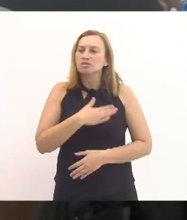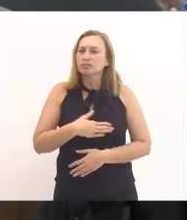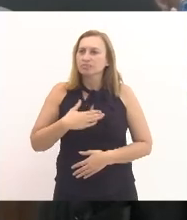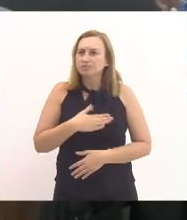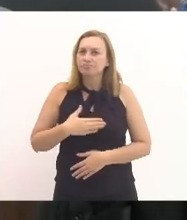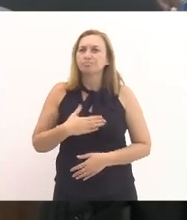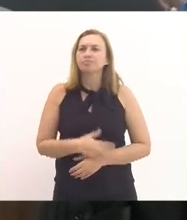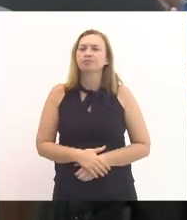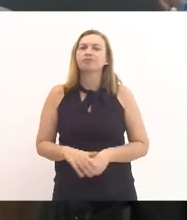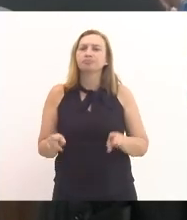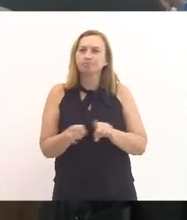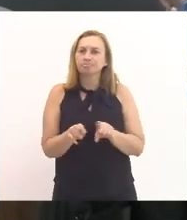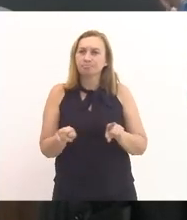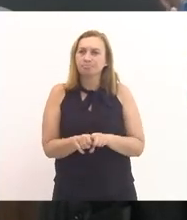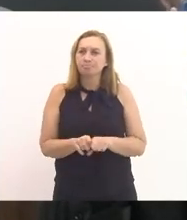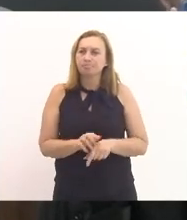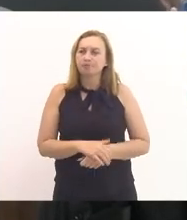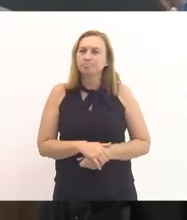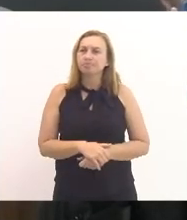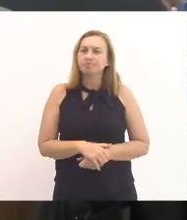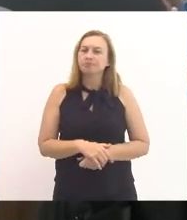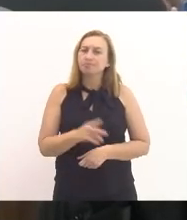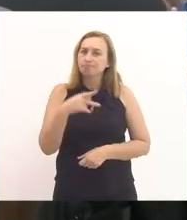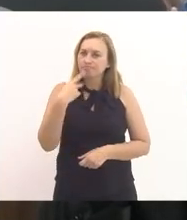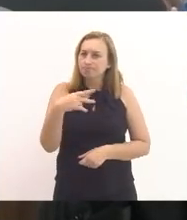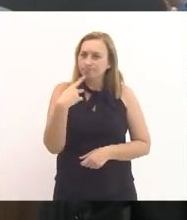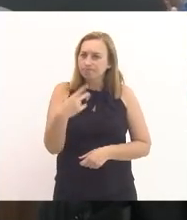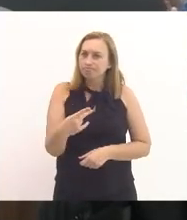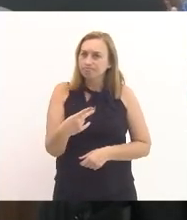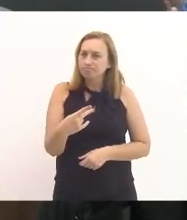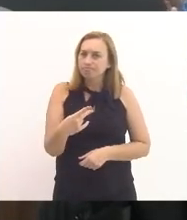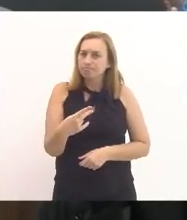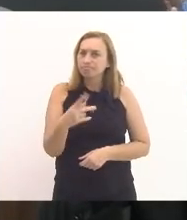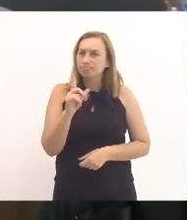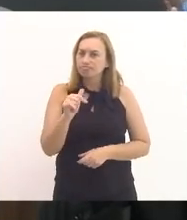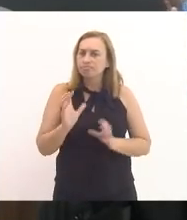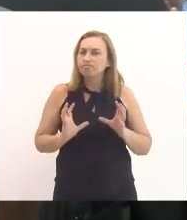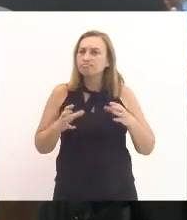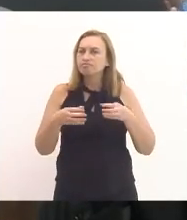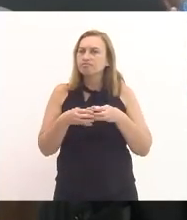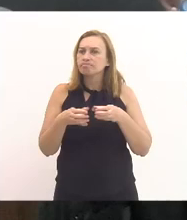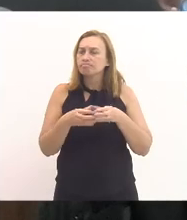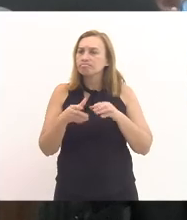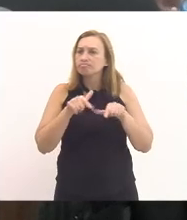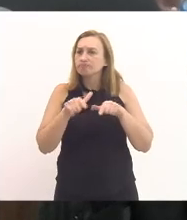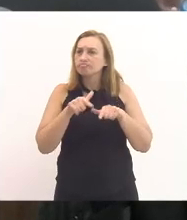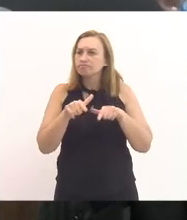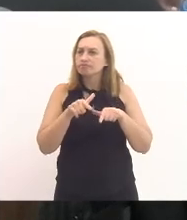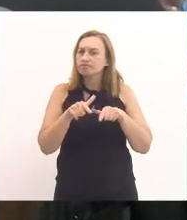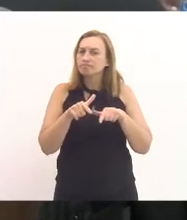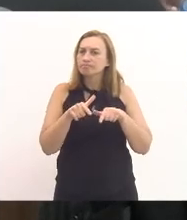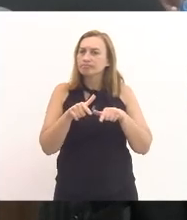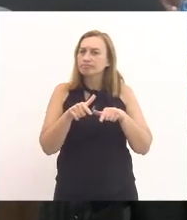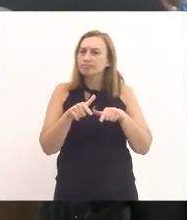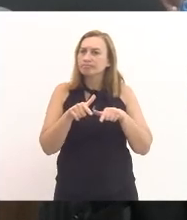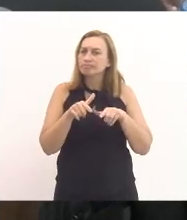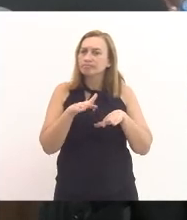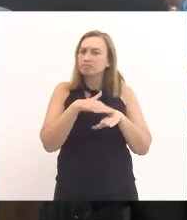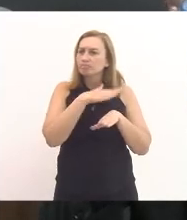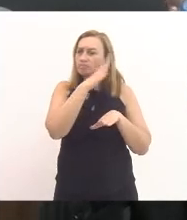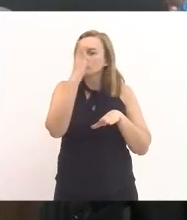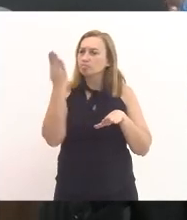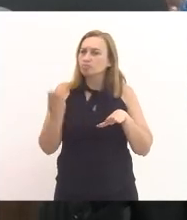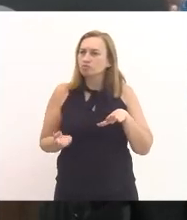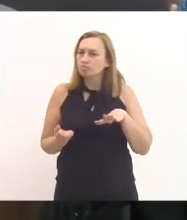gostaria também de ressaltar que é uma classe que trabalha o dia junto